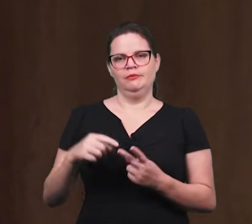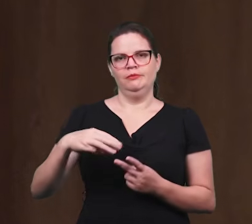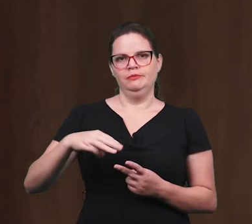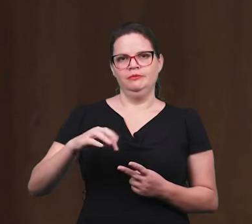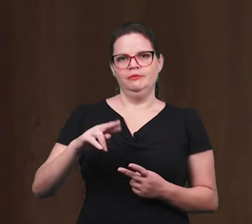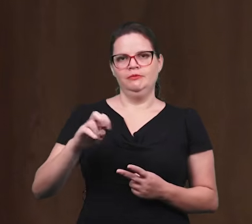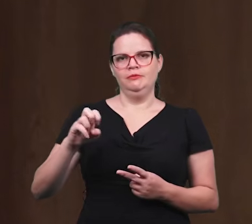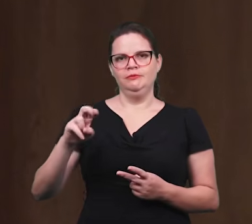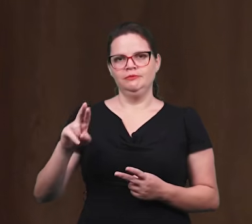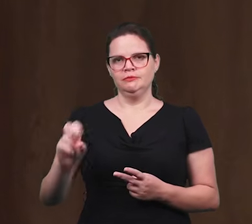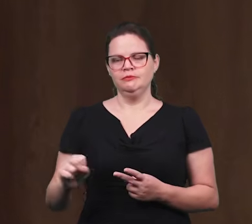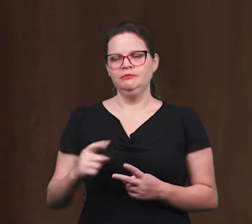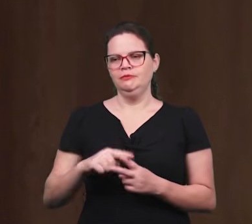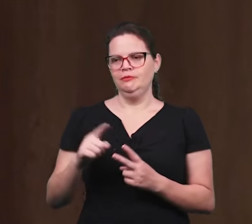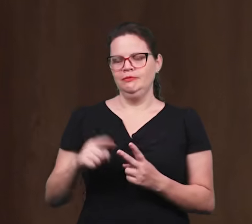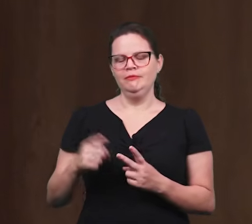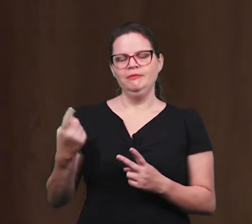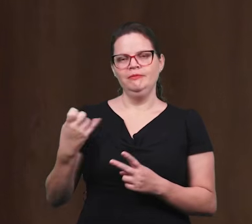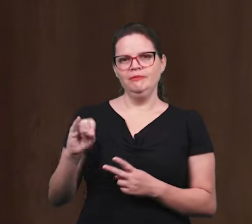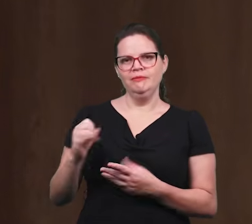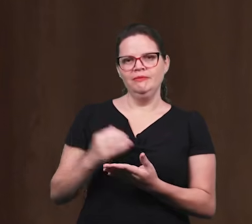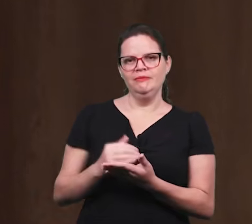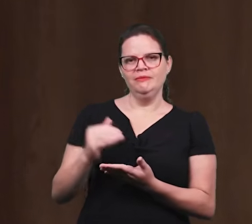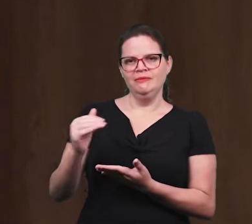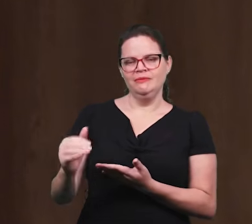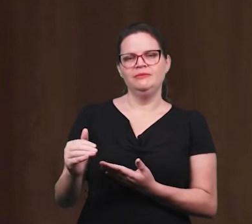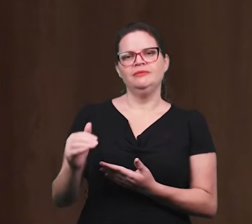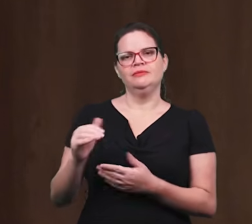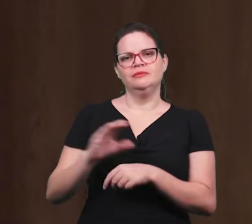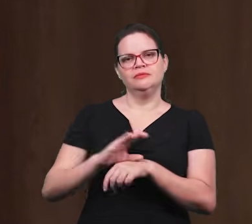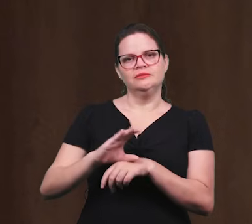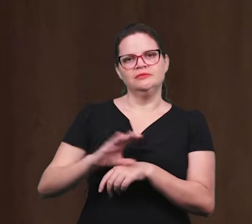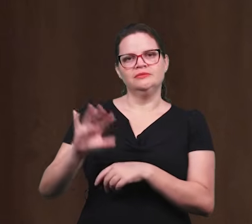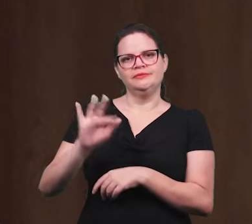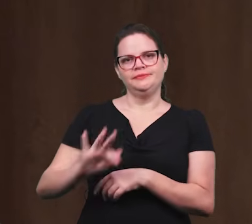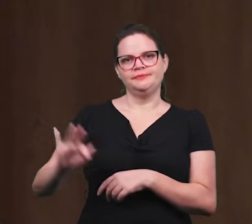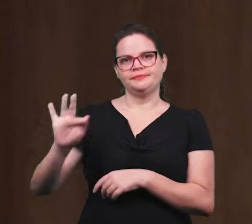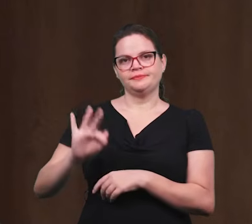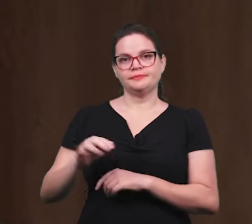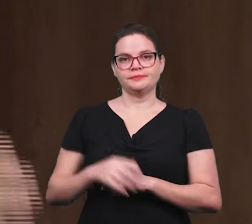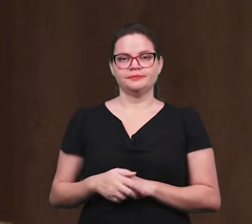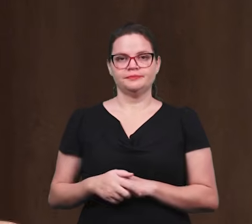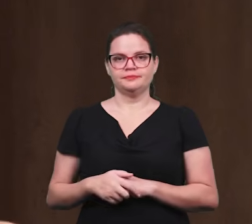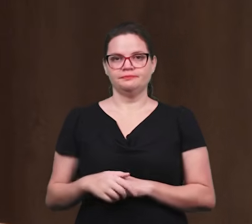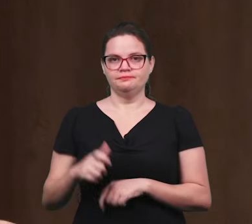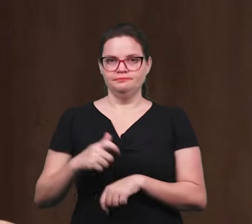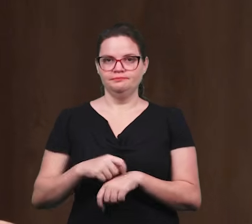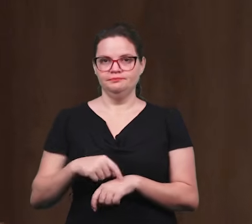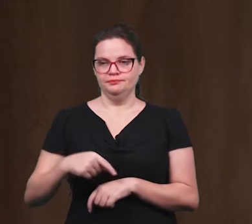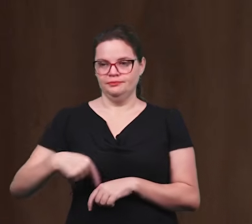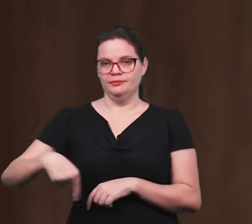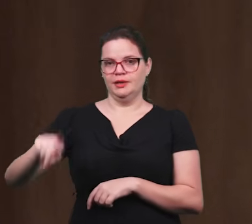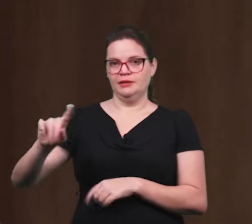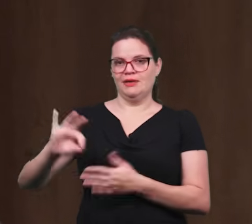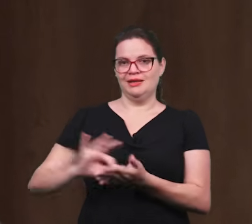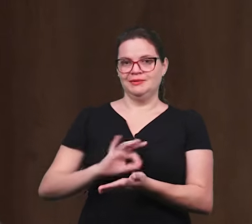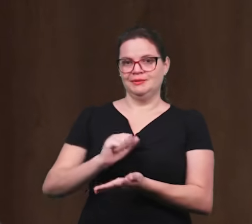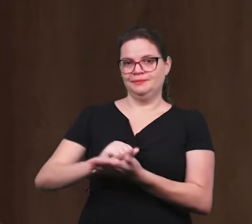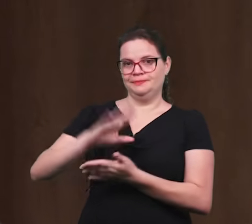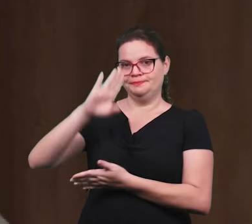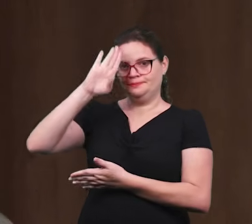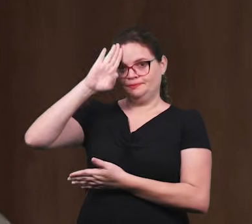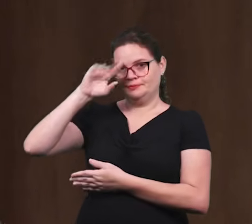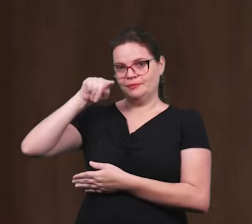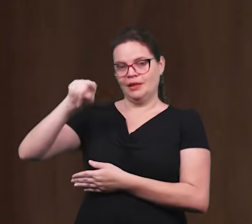frequentando ou estando prestes a entrar para um curso superior, ele pode, no momento do serviço de se alistar,